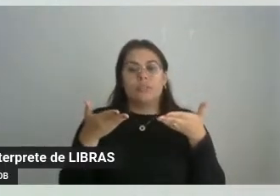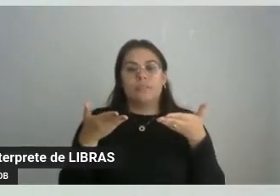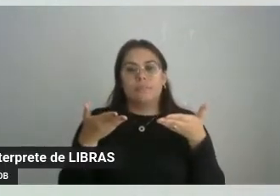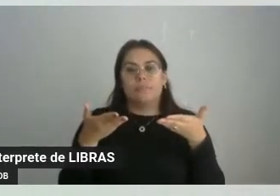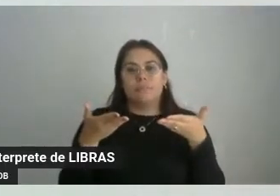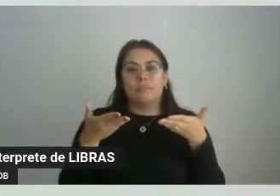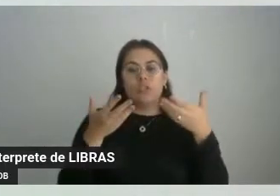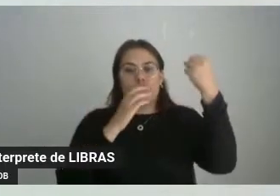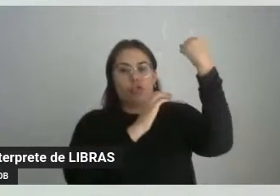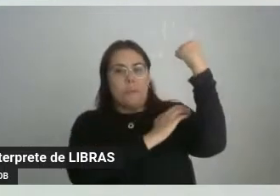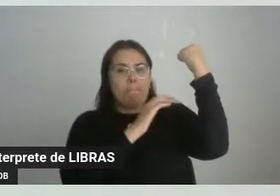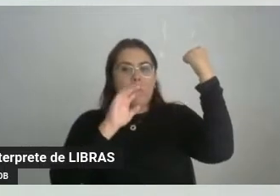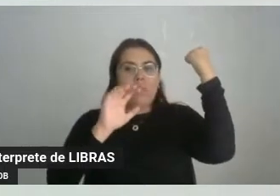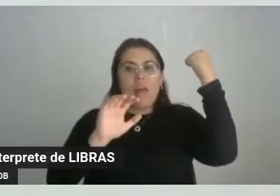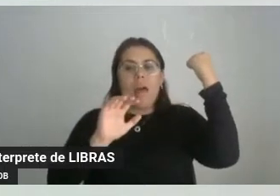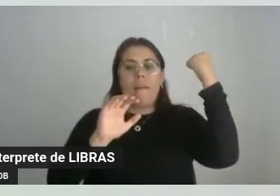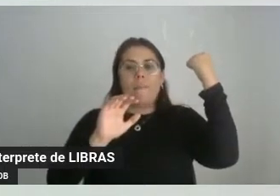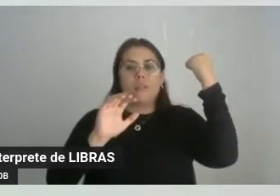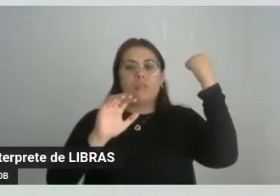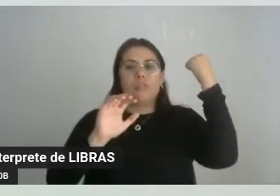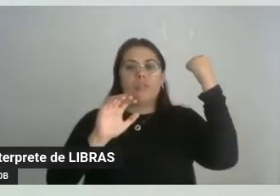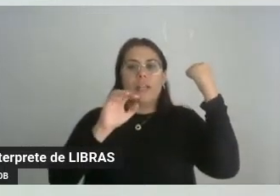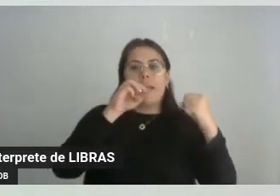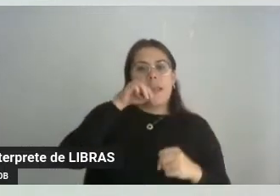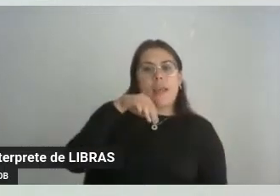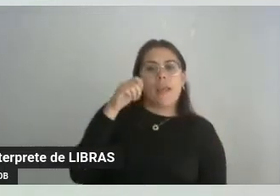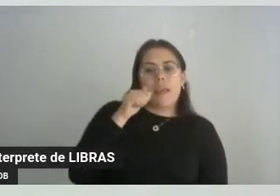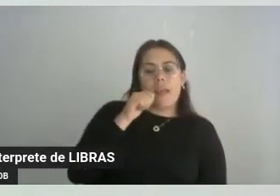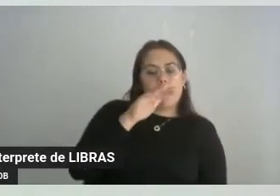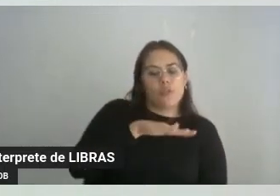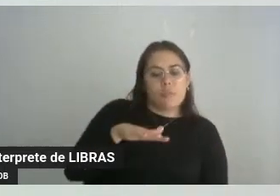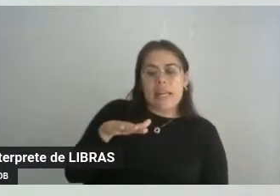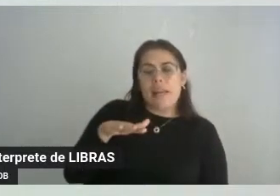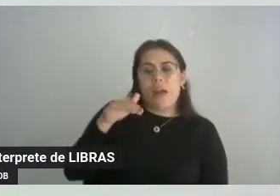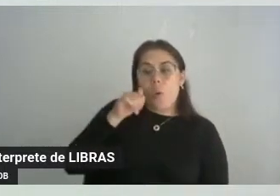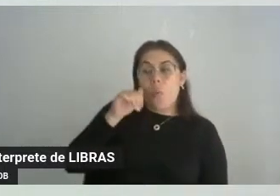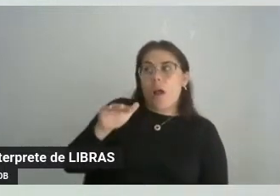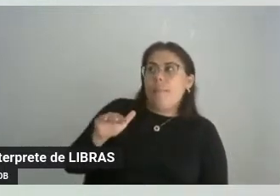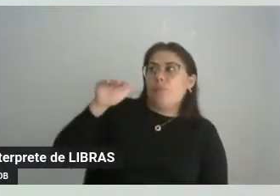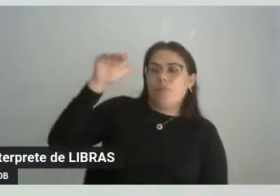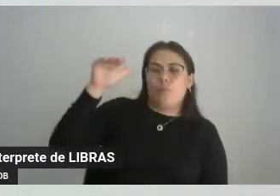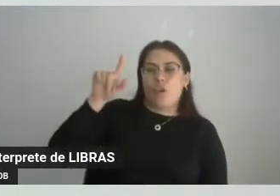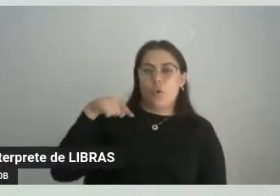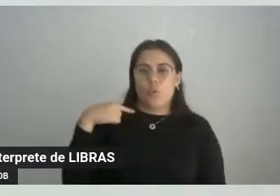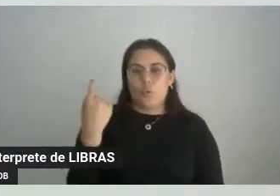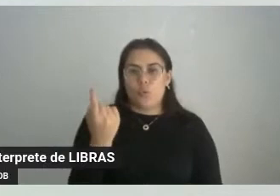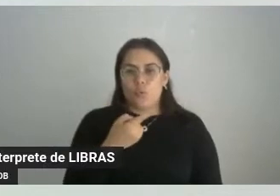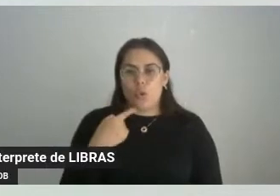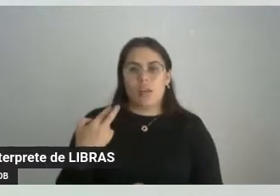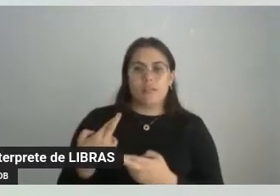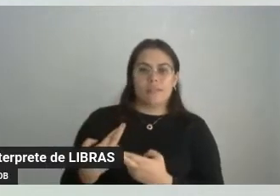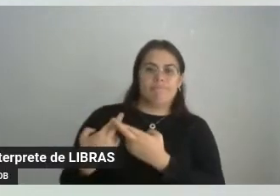de empoderamento, do M de menina ao M de mulher, né? O nosso papel vai passar sempre